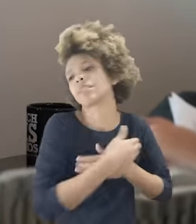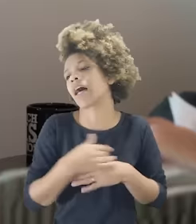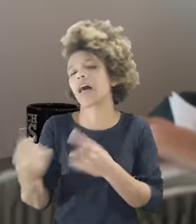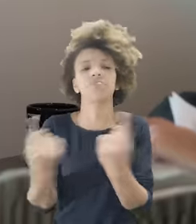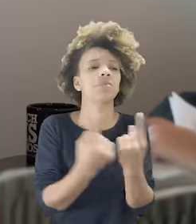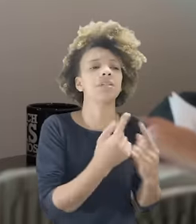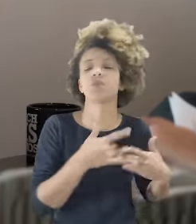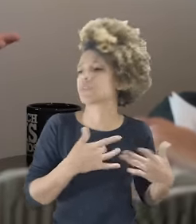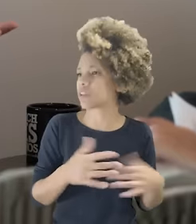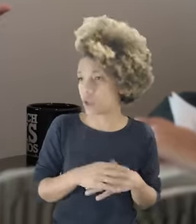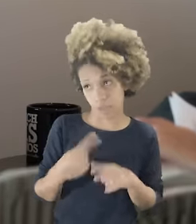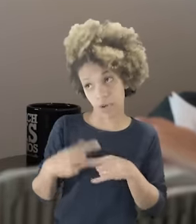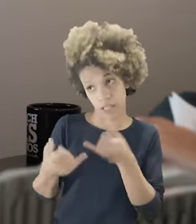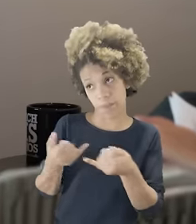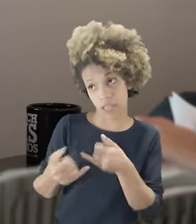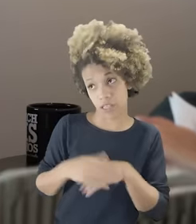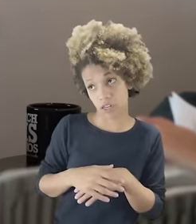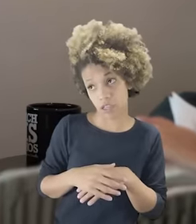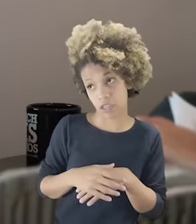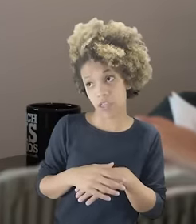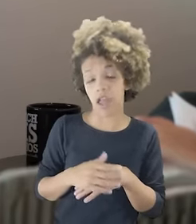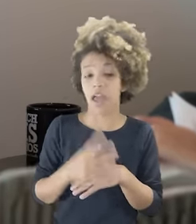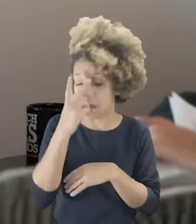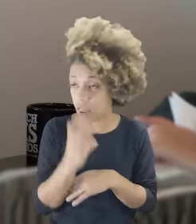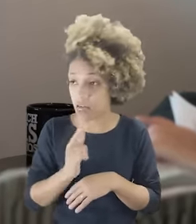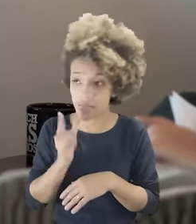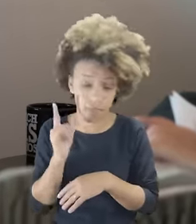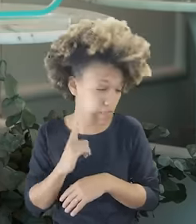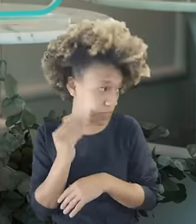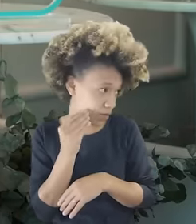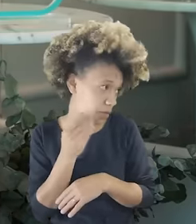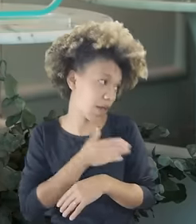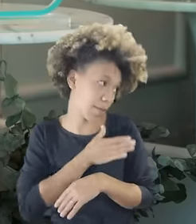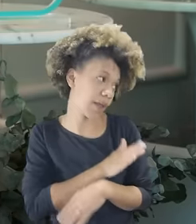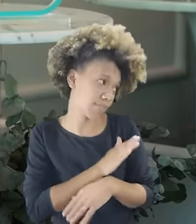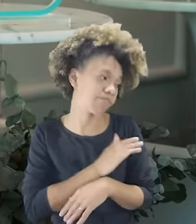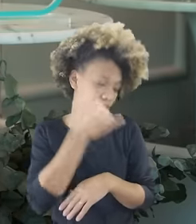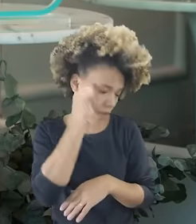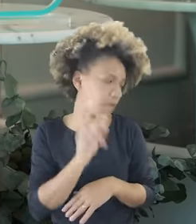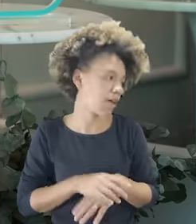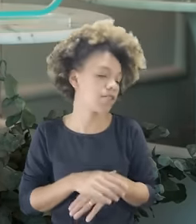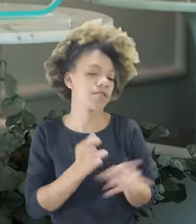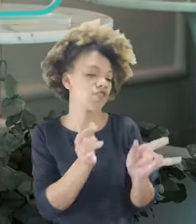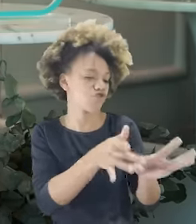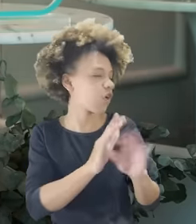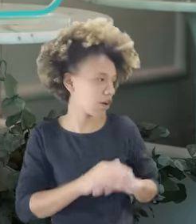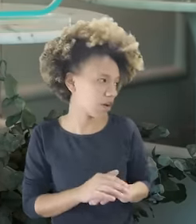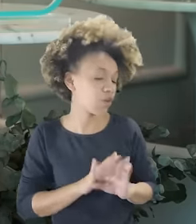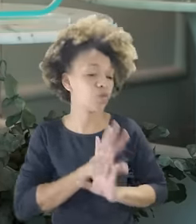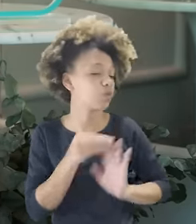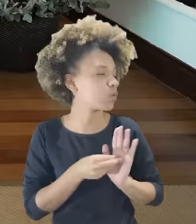se o sentimento dela não tivesse porque essa é brincadeira né cobra a pessoa ela Você joga pra cabra